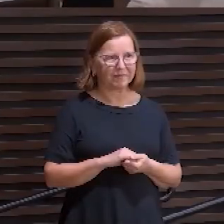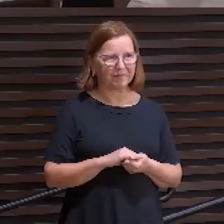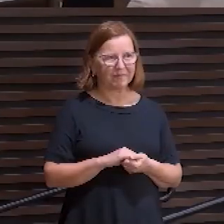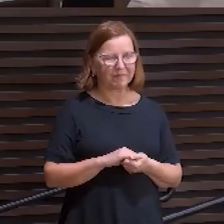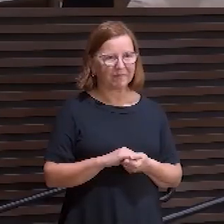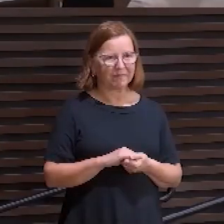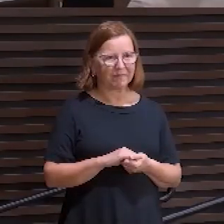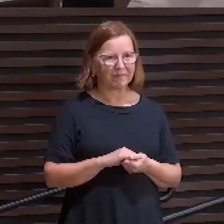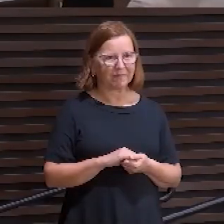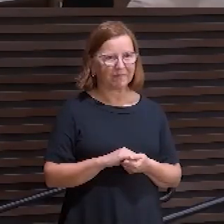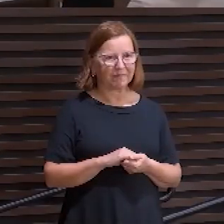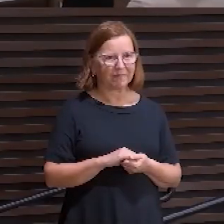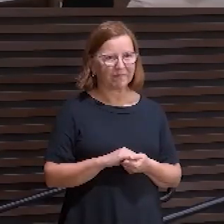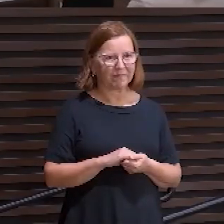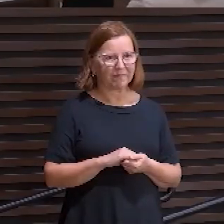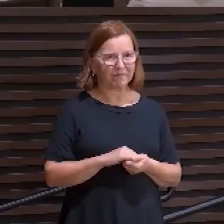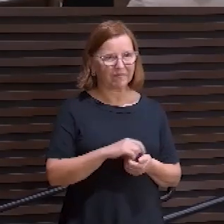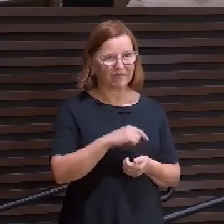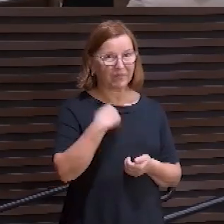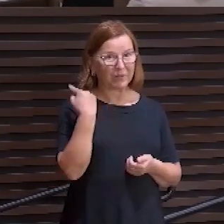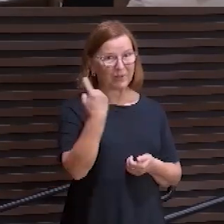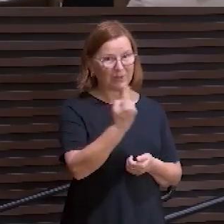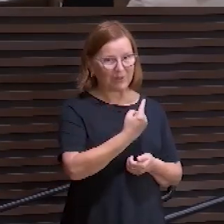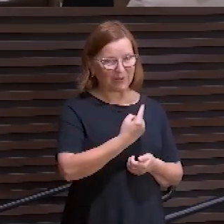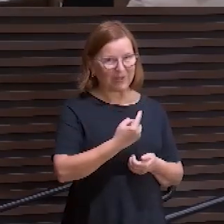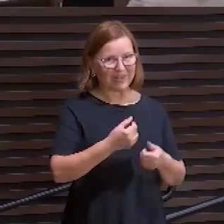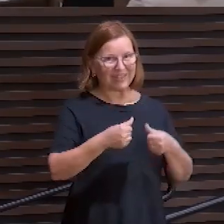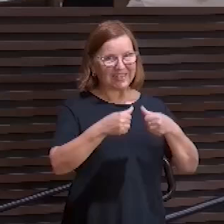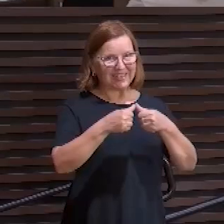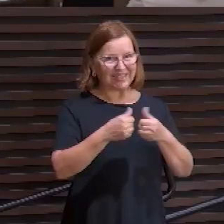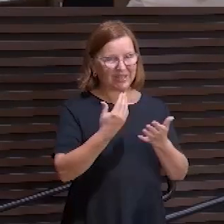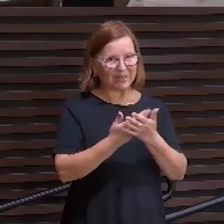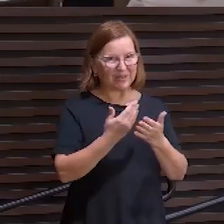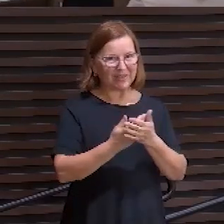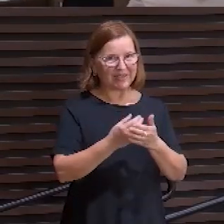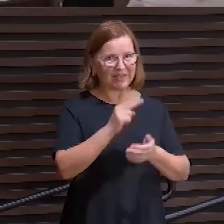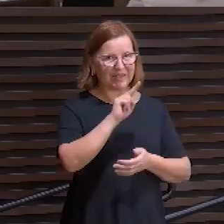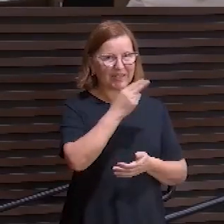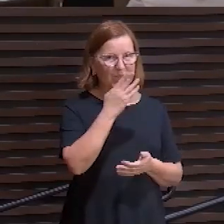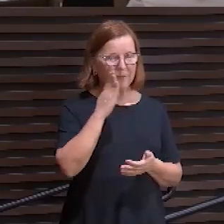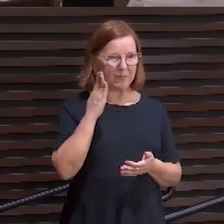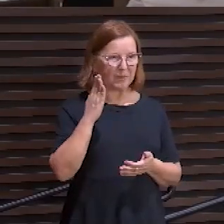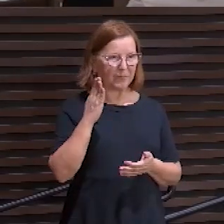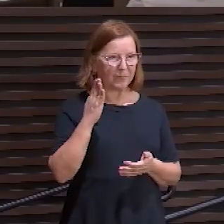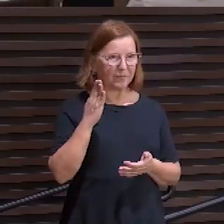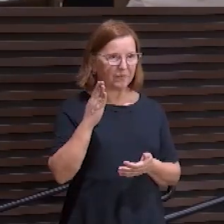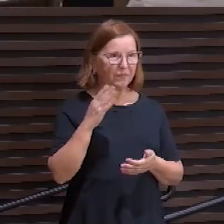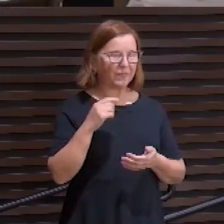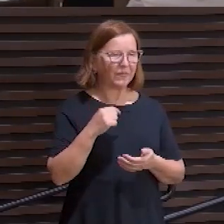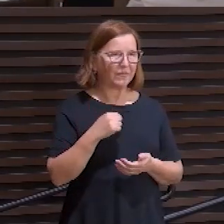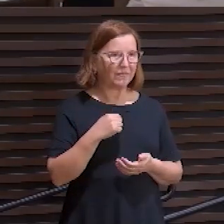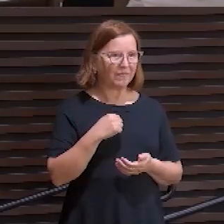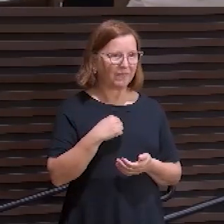A gente está estudando Hebreus e eu fui tentado